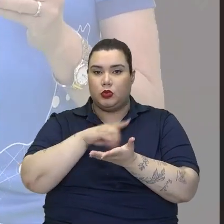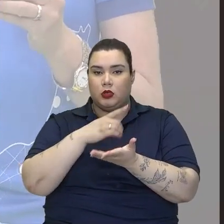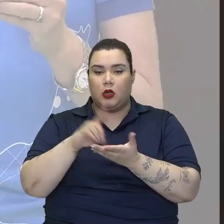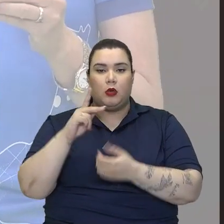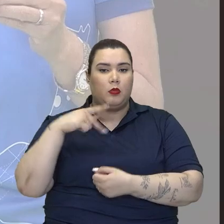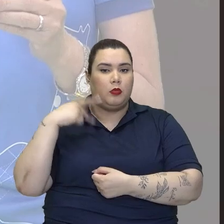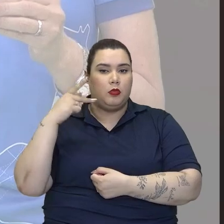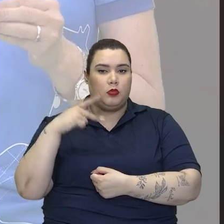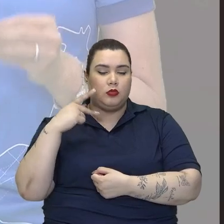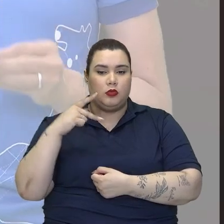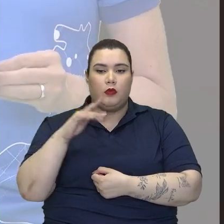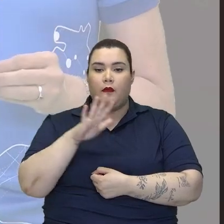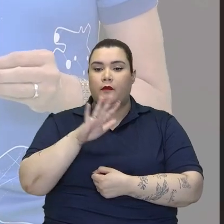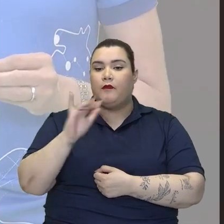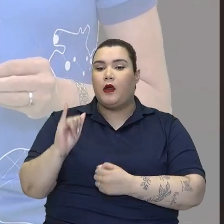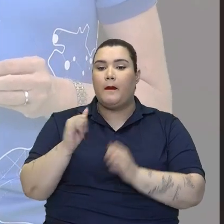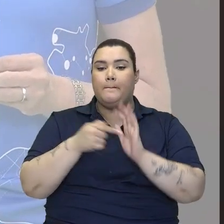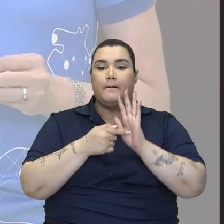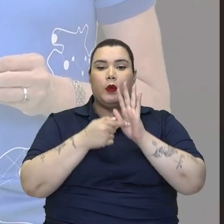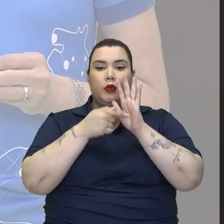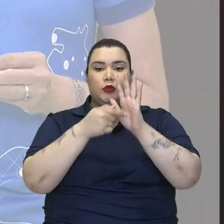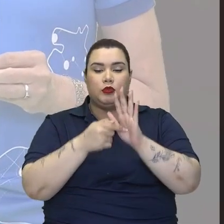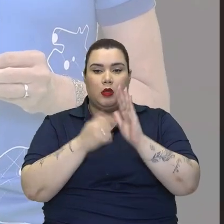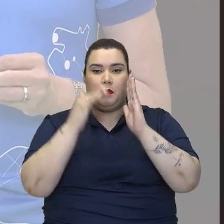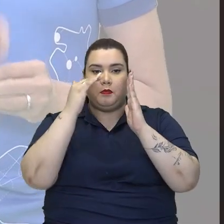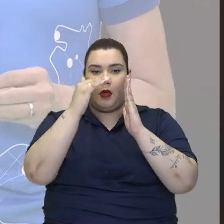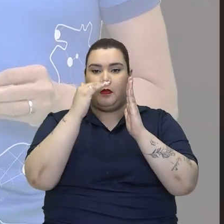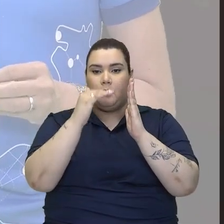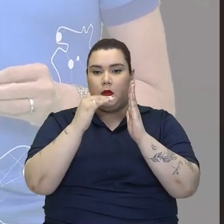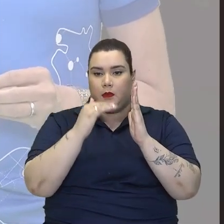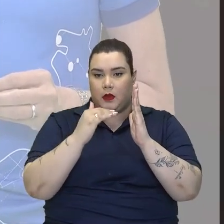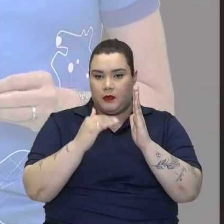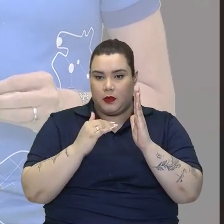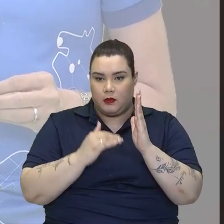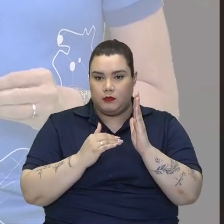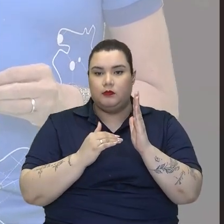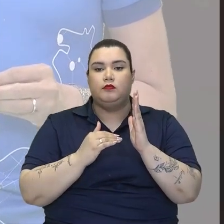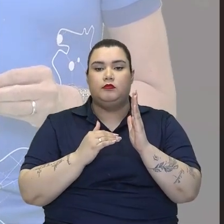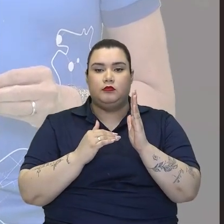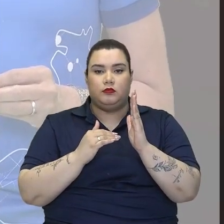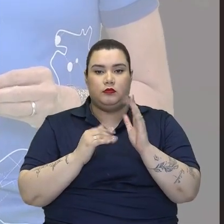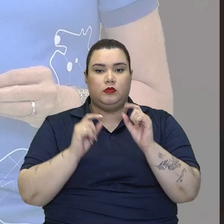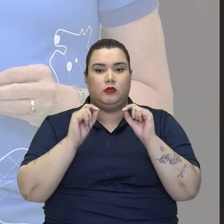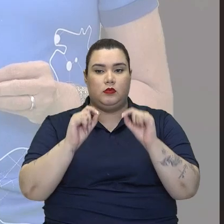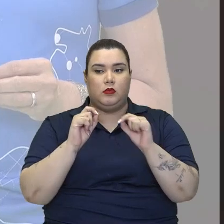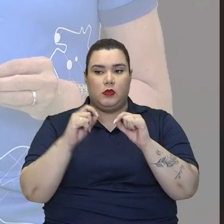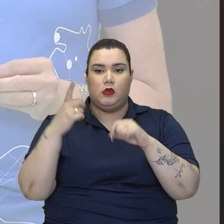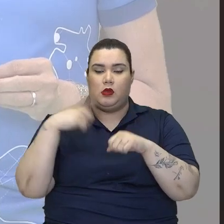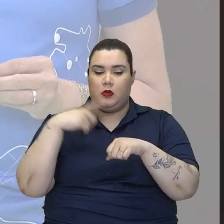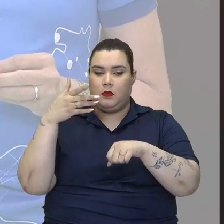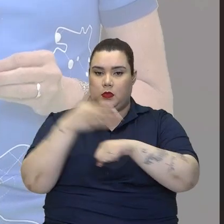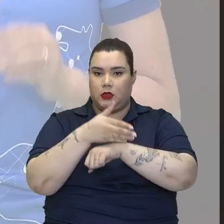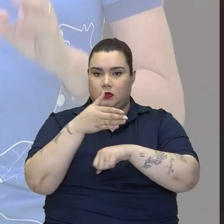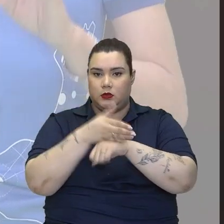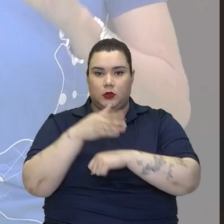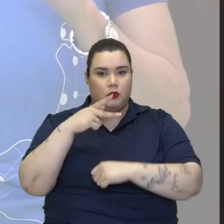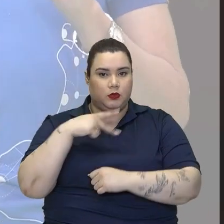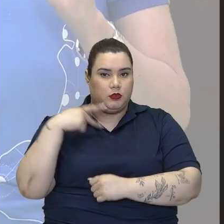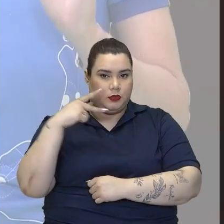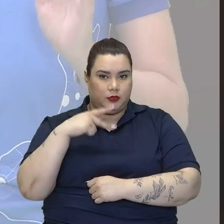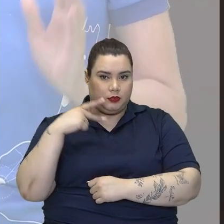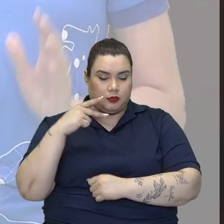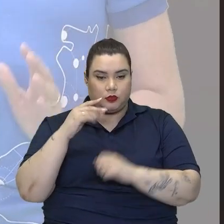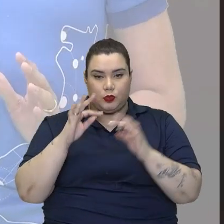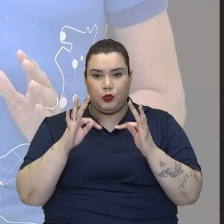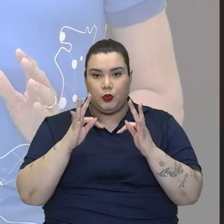vai aí separar níveis, vejam bem, níveis de participação política.